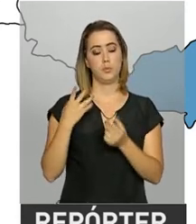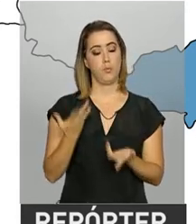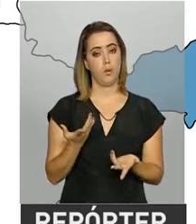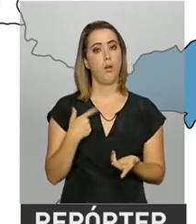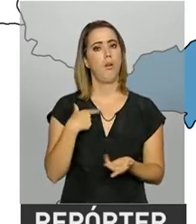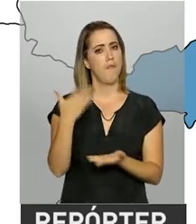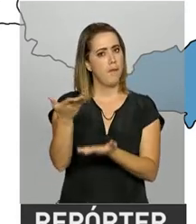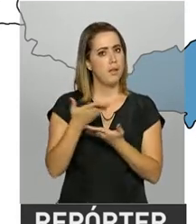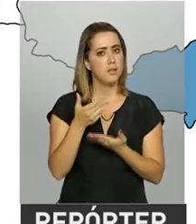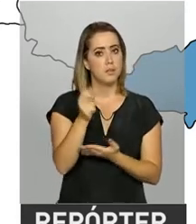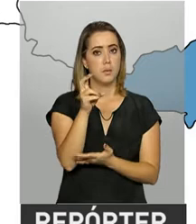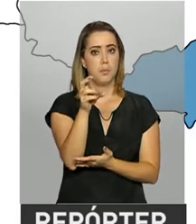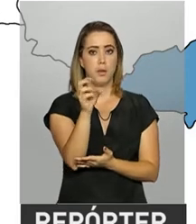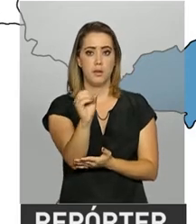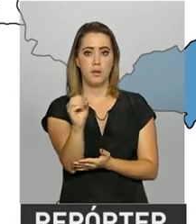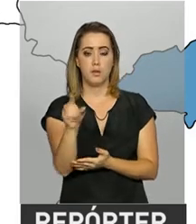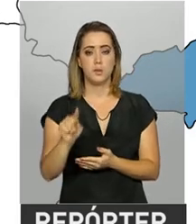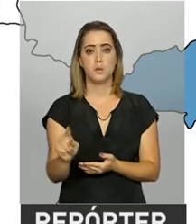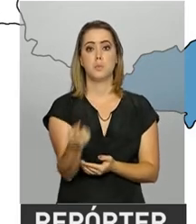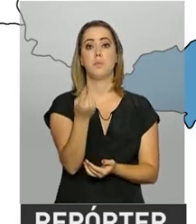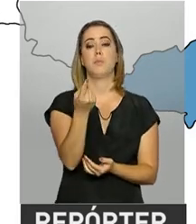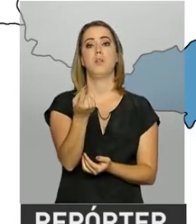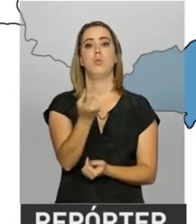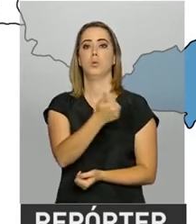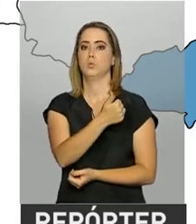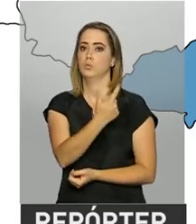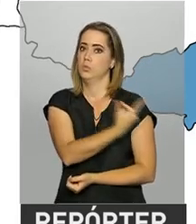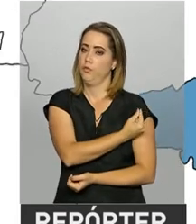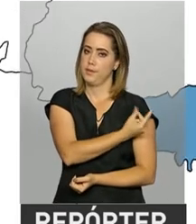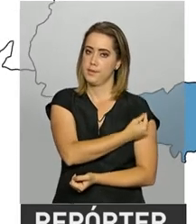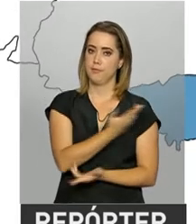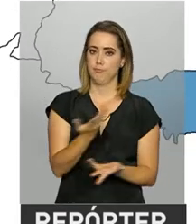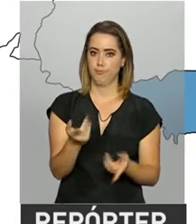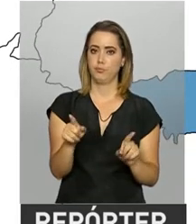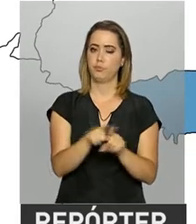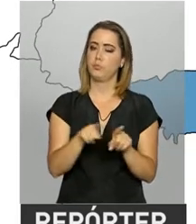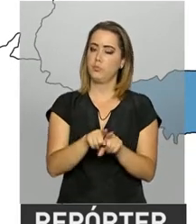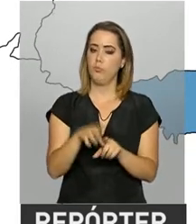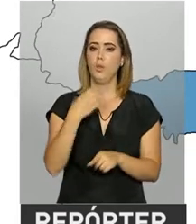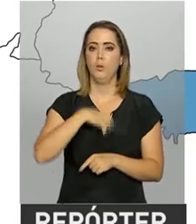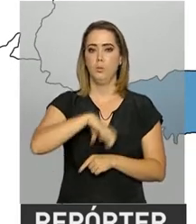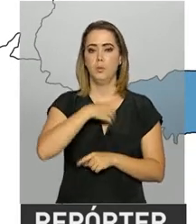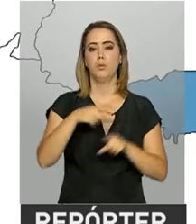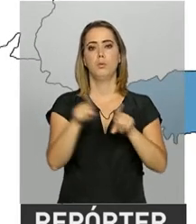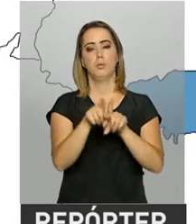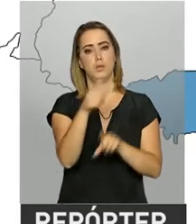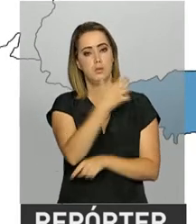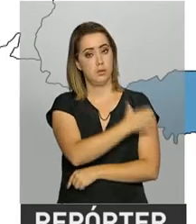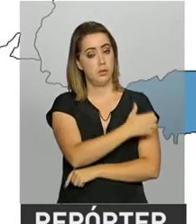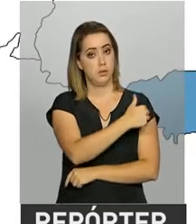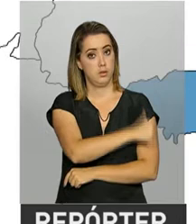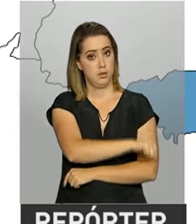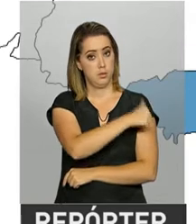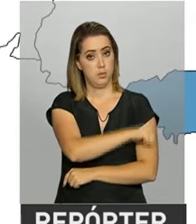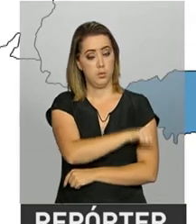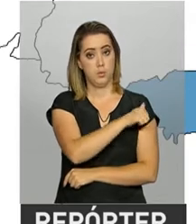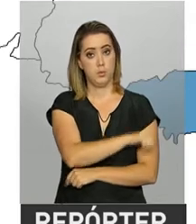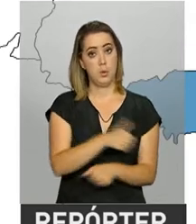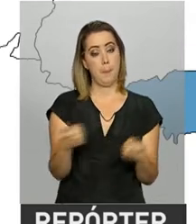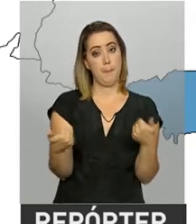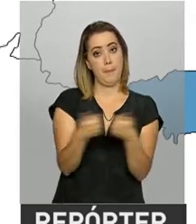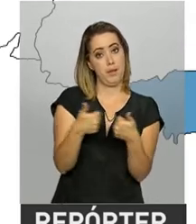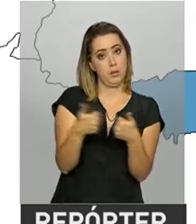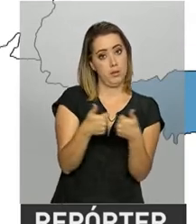extras da vacina medidas preventivas também vão ser tomadas na bahia e no rio de janeiro em cidades próximas à divisa